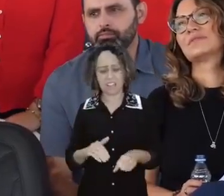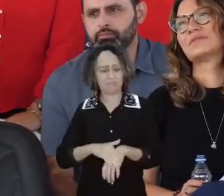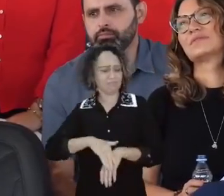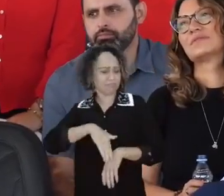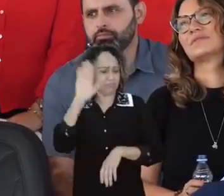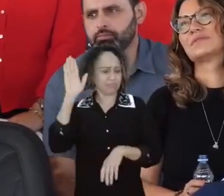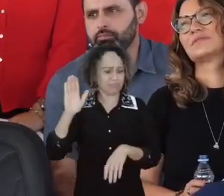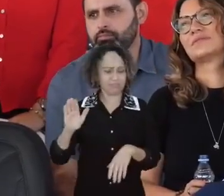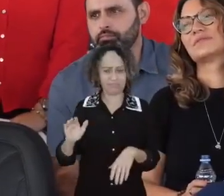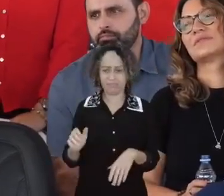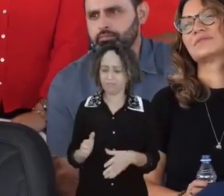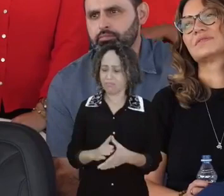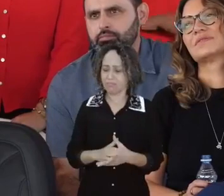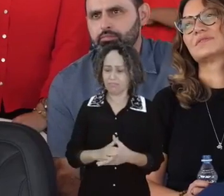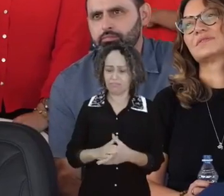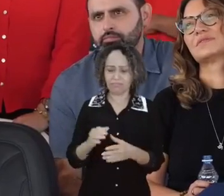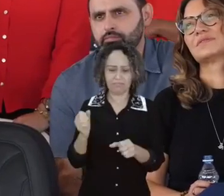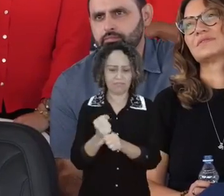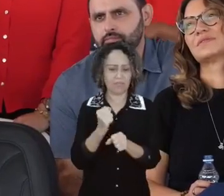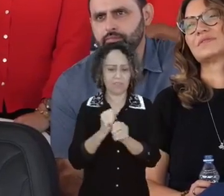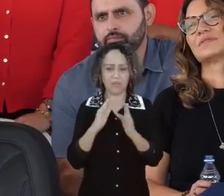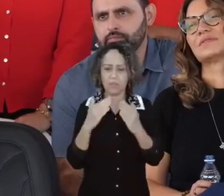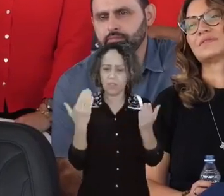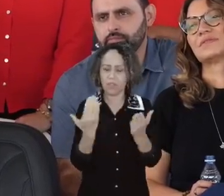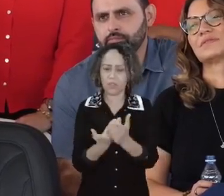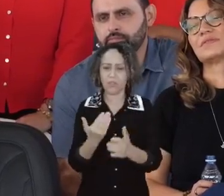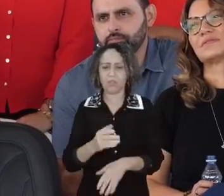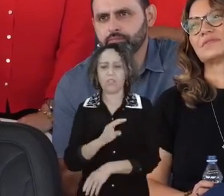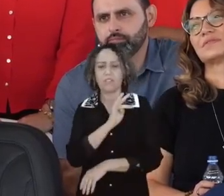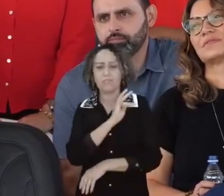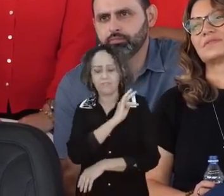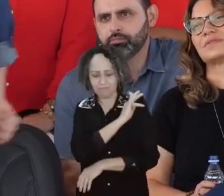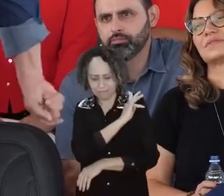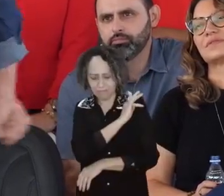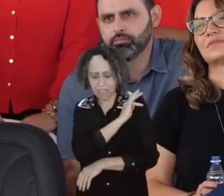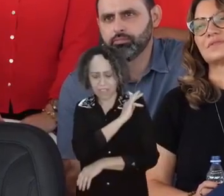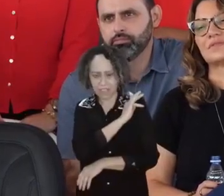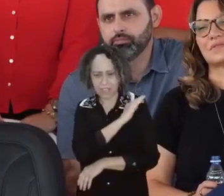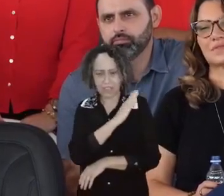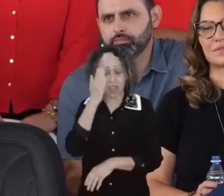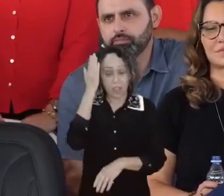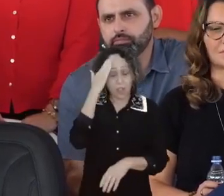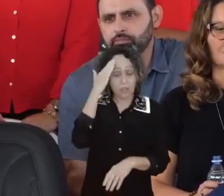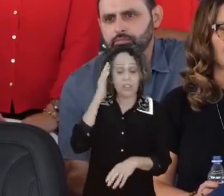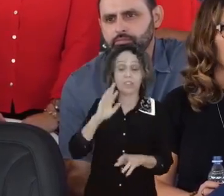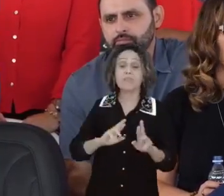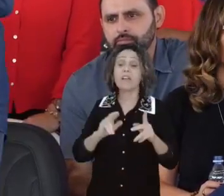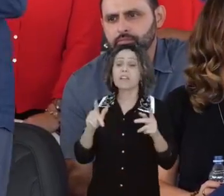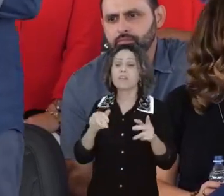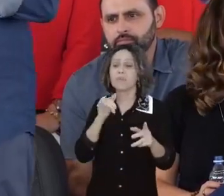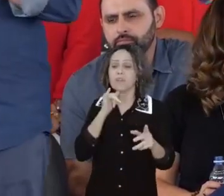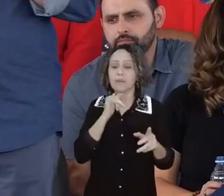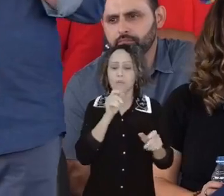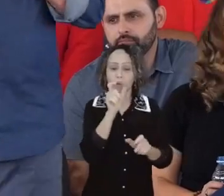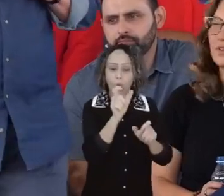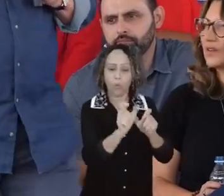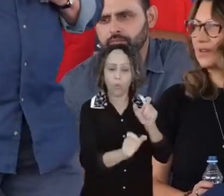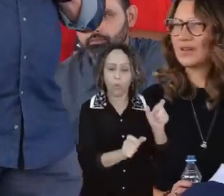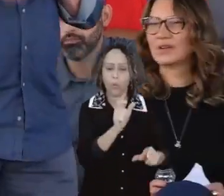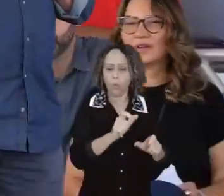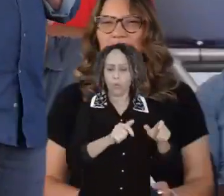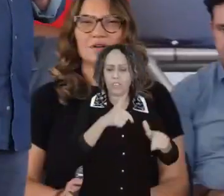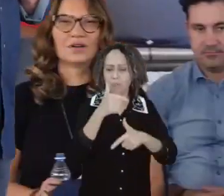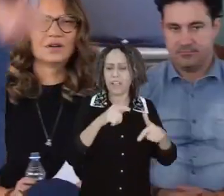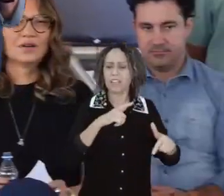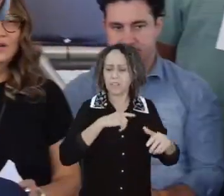sem profissão e de um trabalhador com profissão. Quando você não tem uma profissão, você anda o dia inteiro procurando